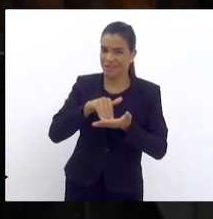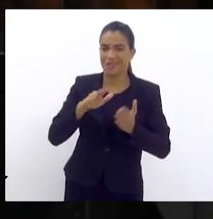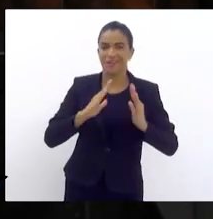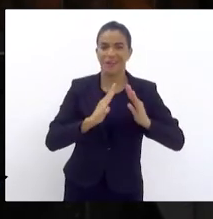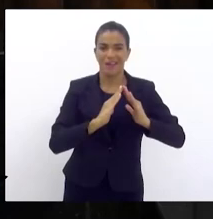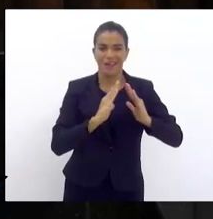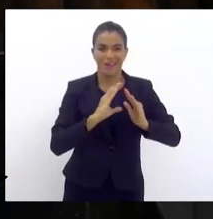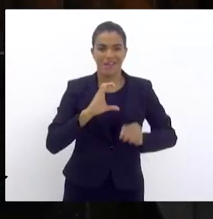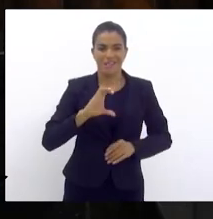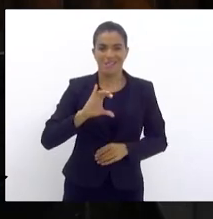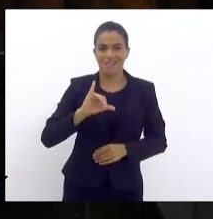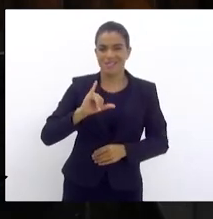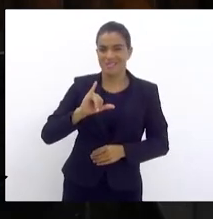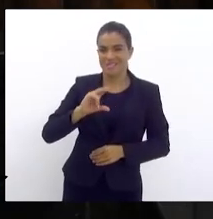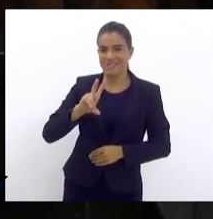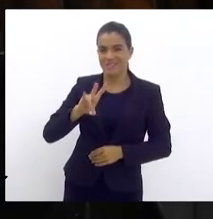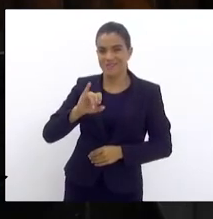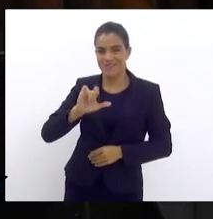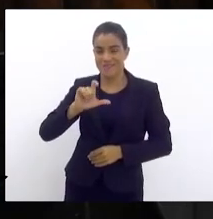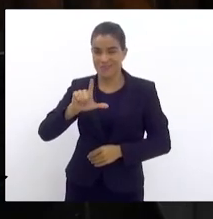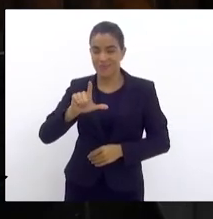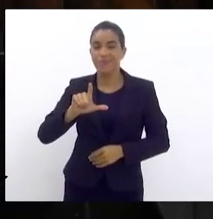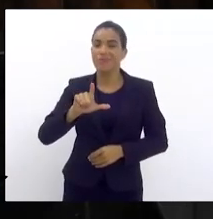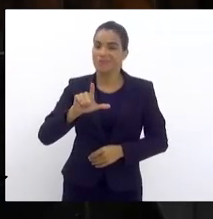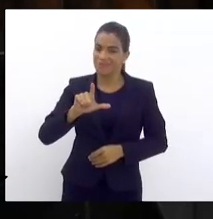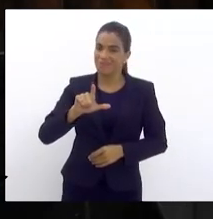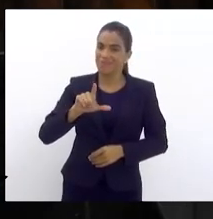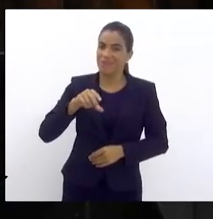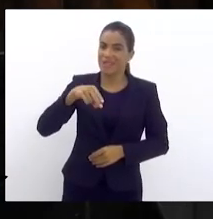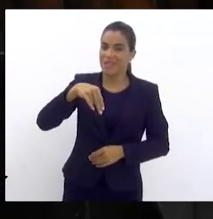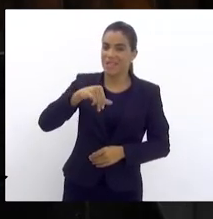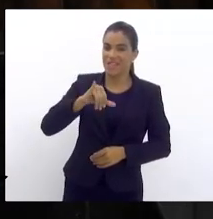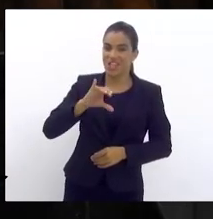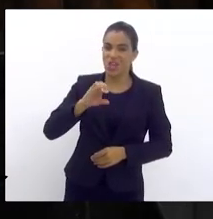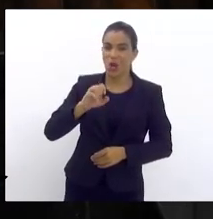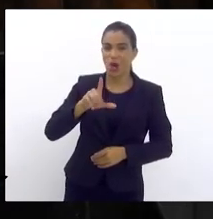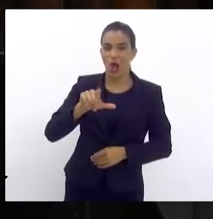civil o secretário Nicola